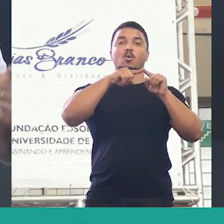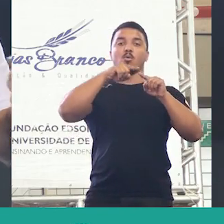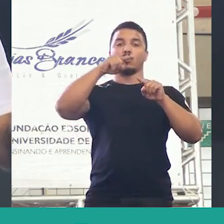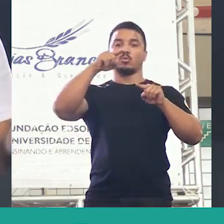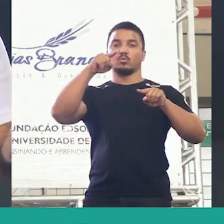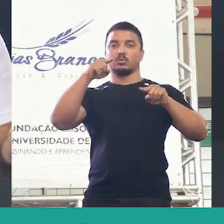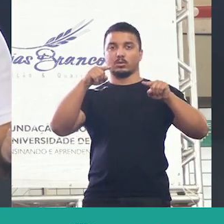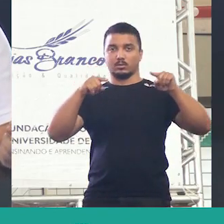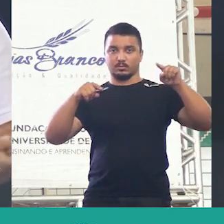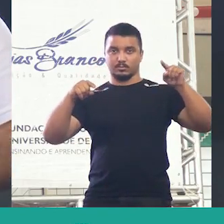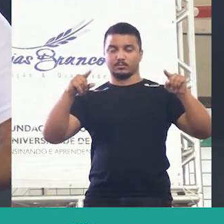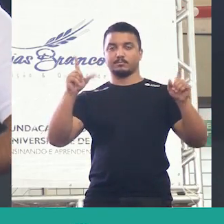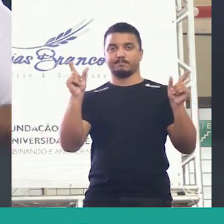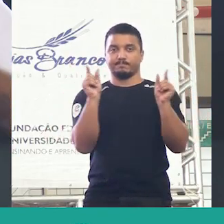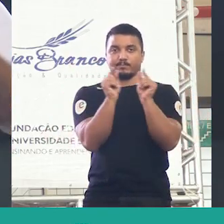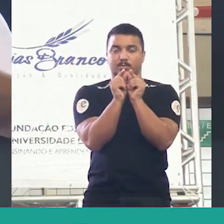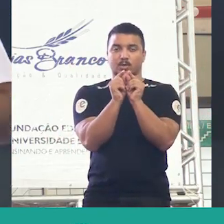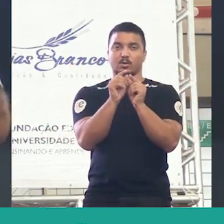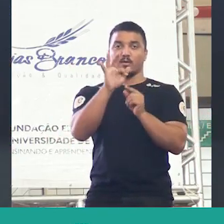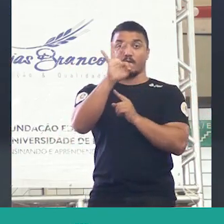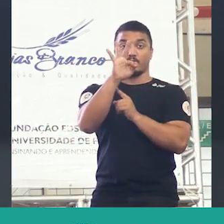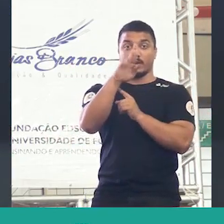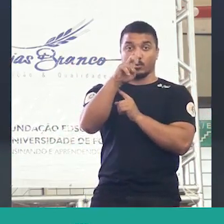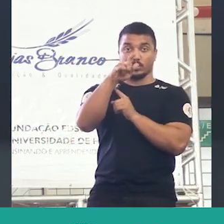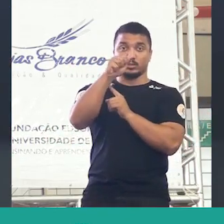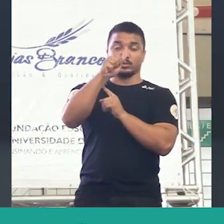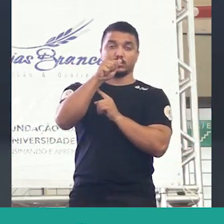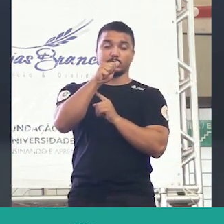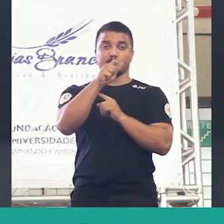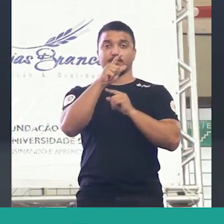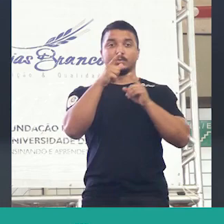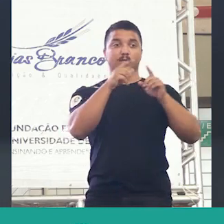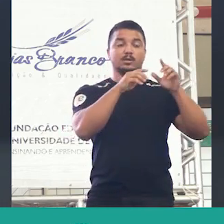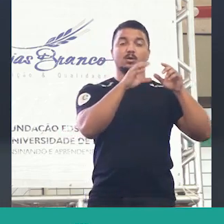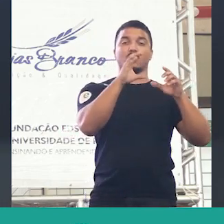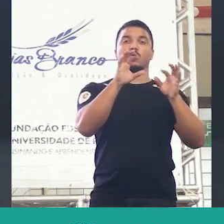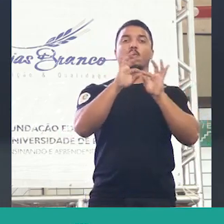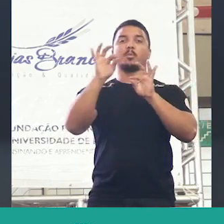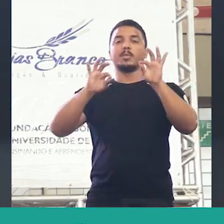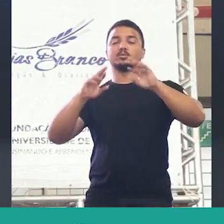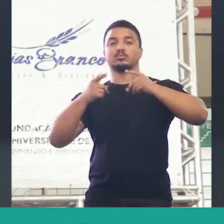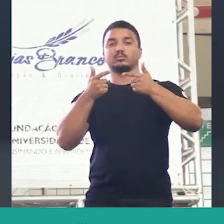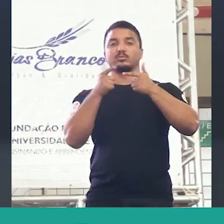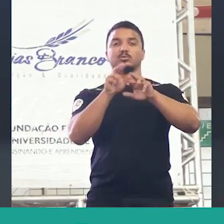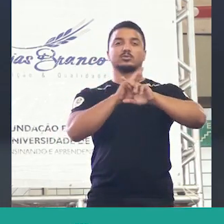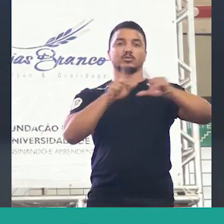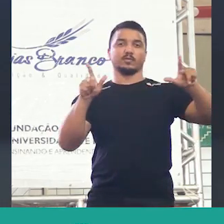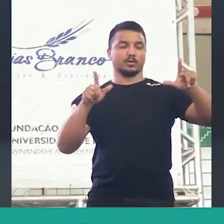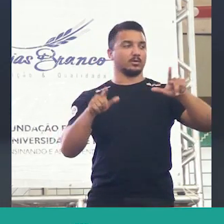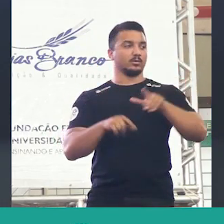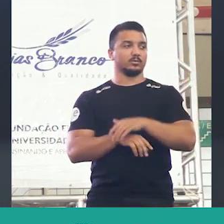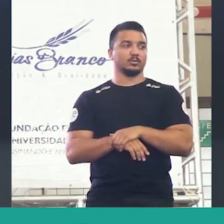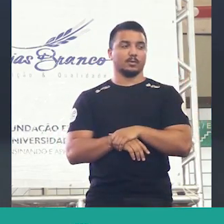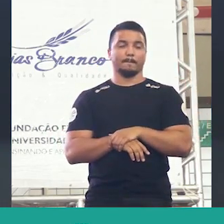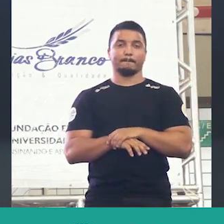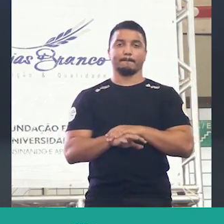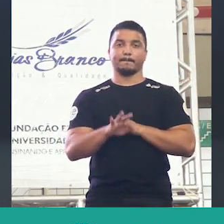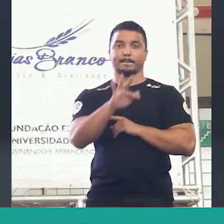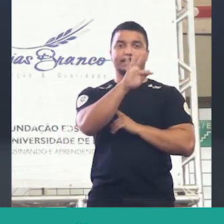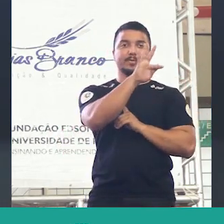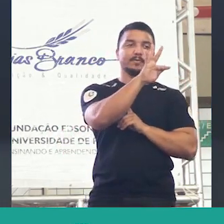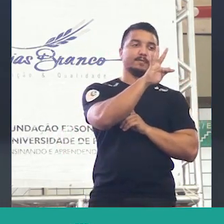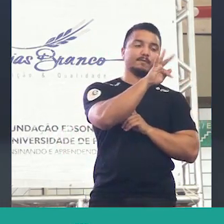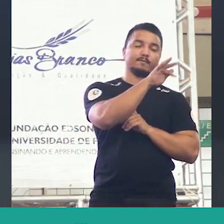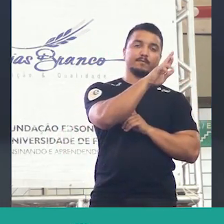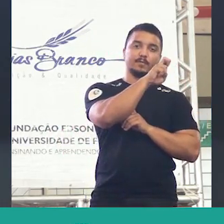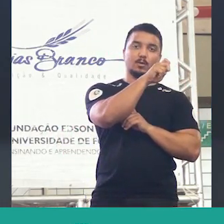menor do que o da visível. Frequência e comprimento de onda são grandezas inversamente. Frequência e comprimento